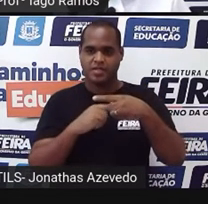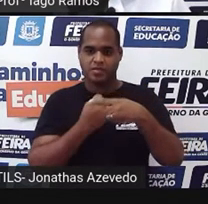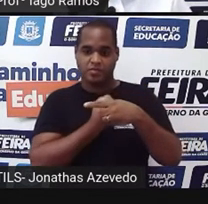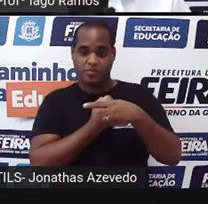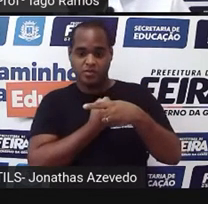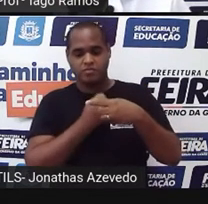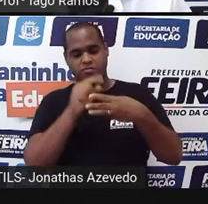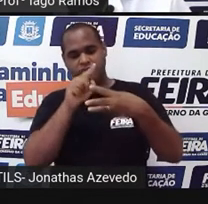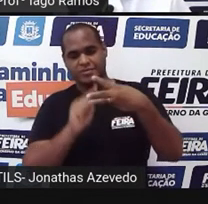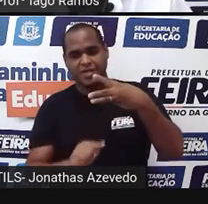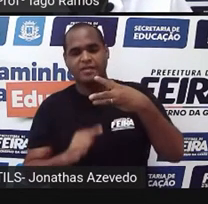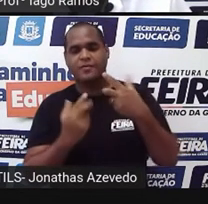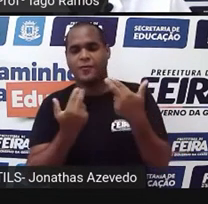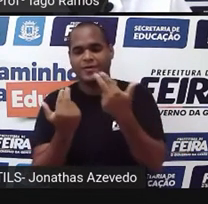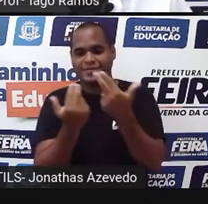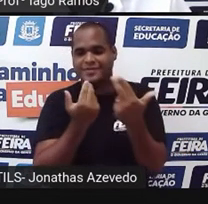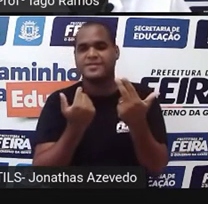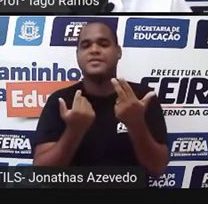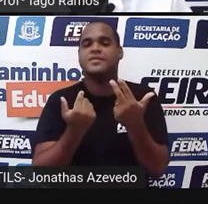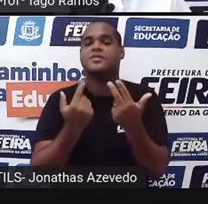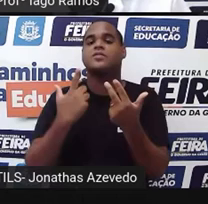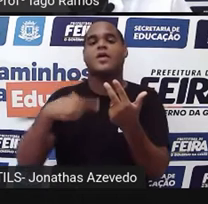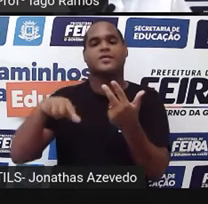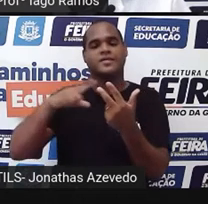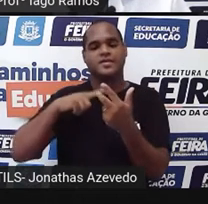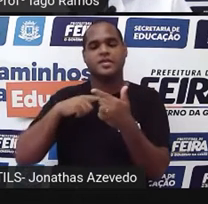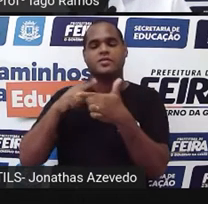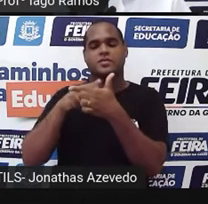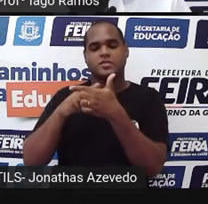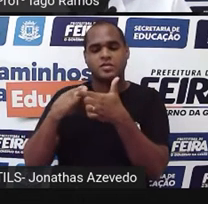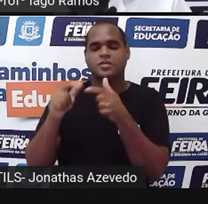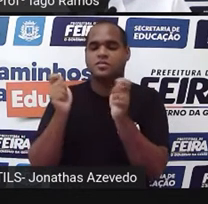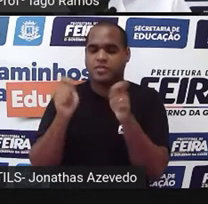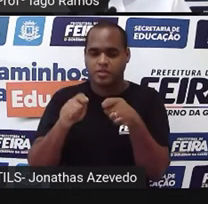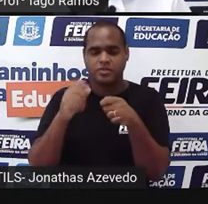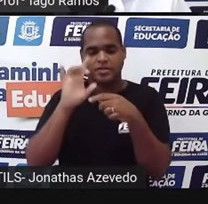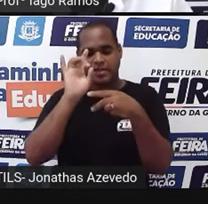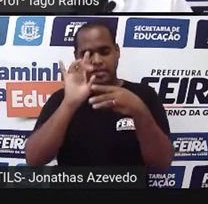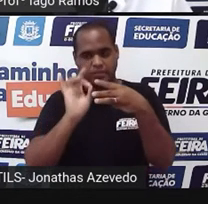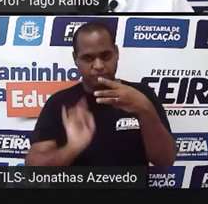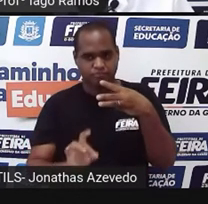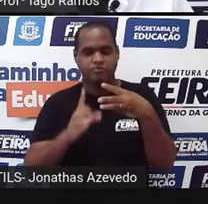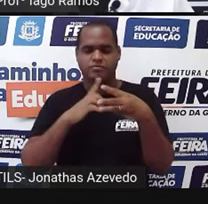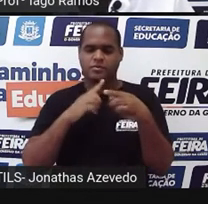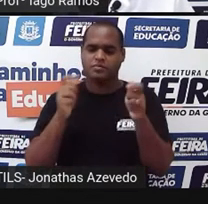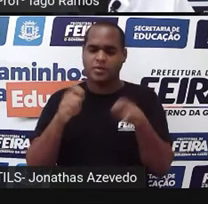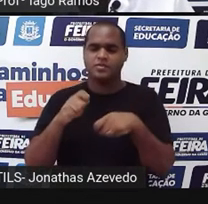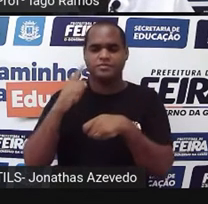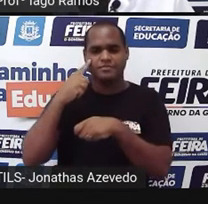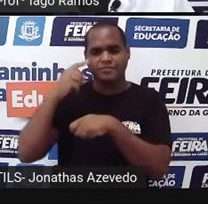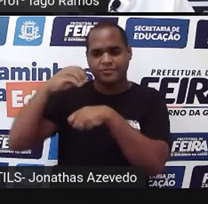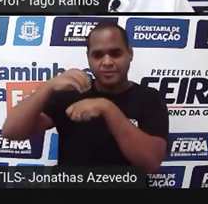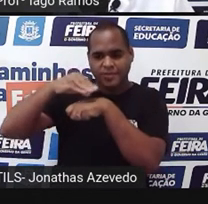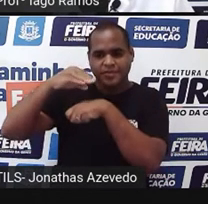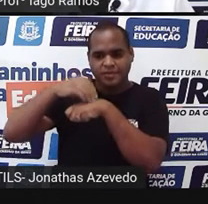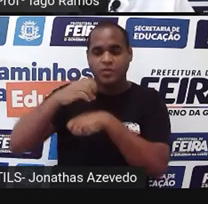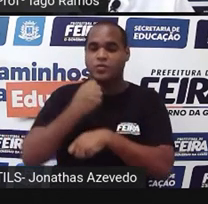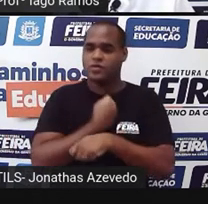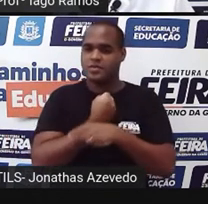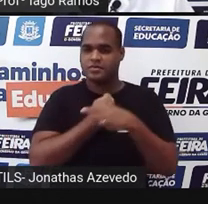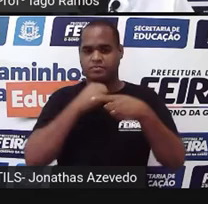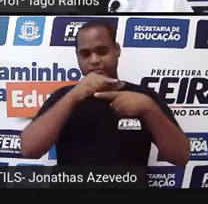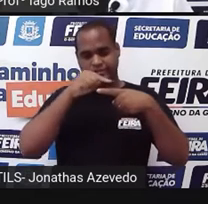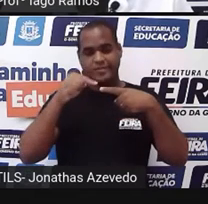três números que a gente tem ali ir e a gente vai usar a divisão né Em cada uma delas pegando o número de cima que o